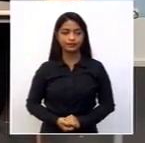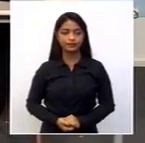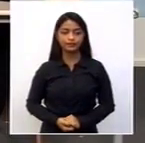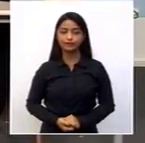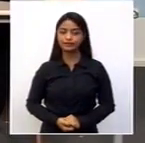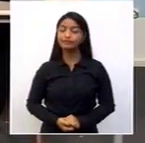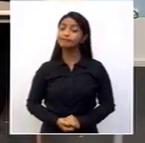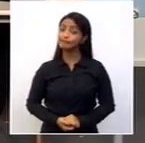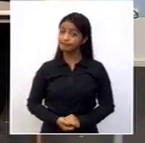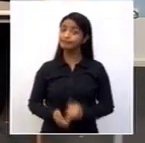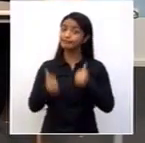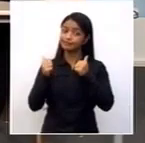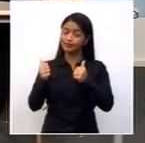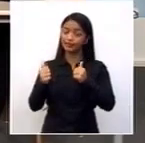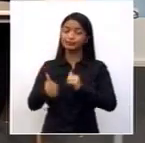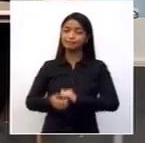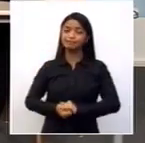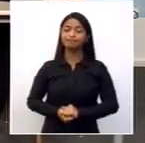Muito bem.